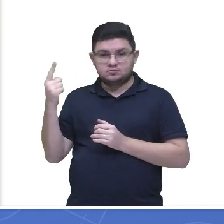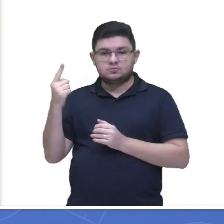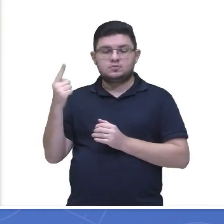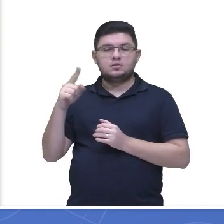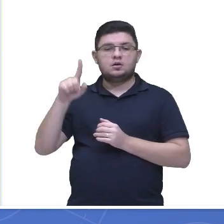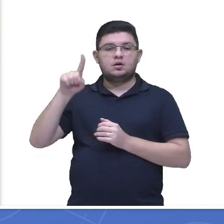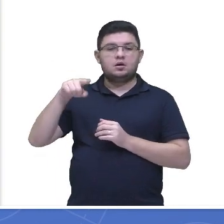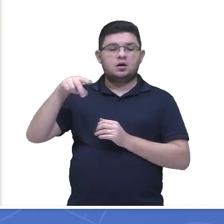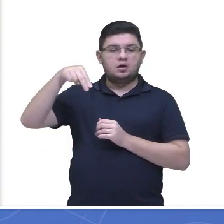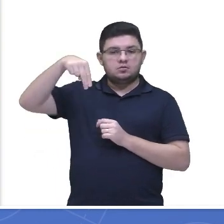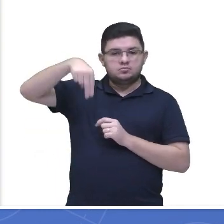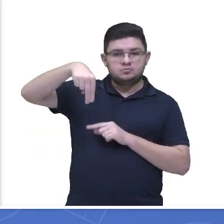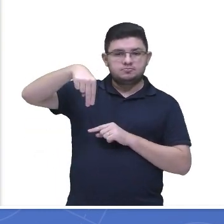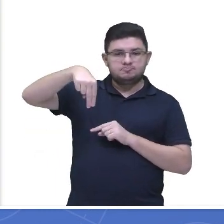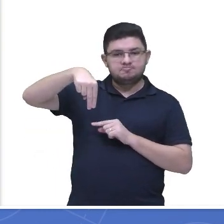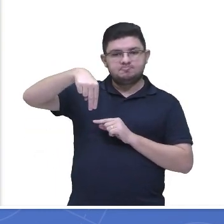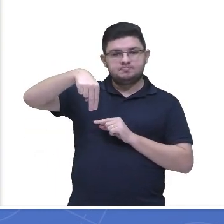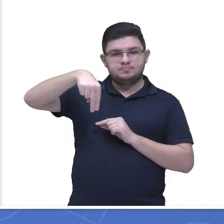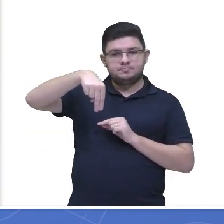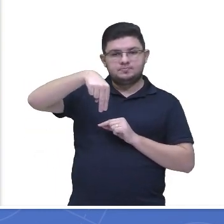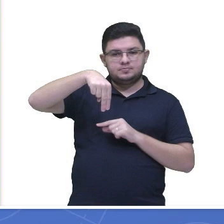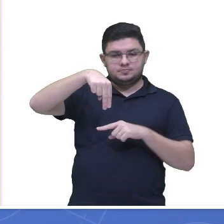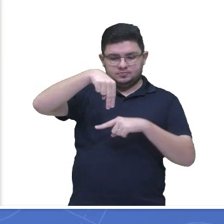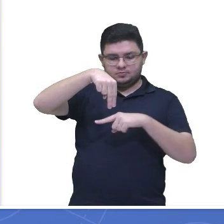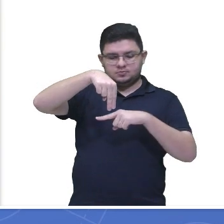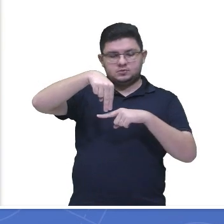o nitrogênio.